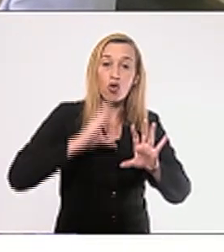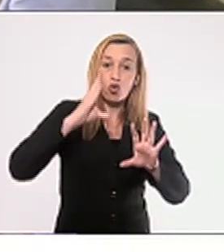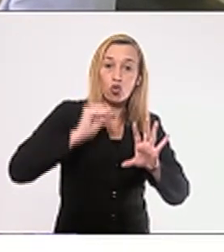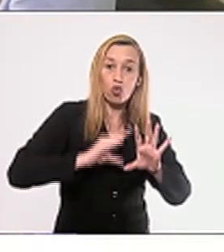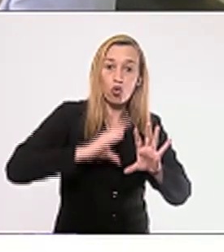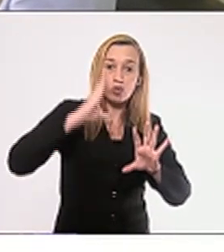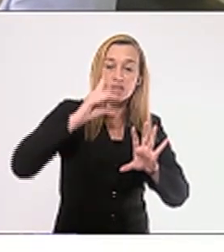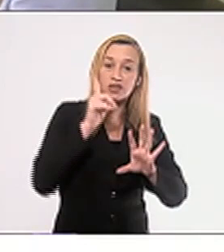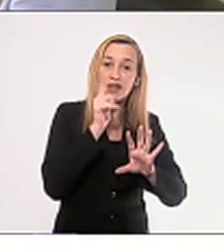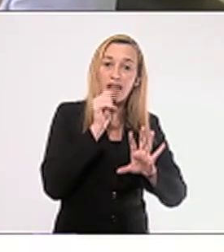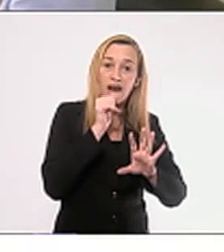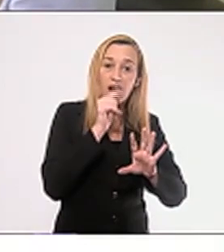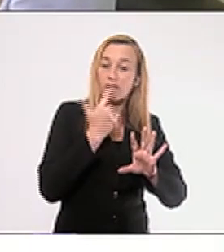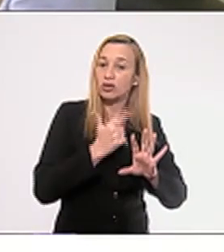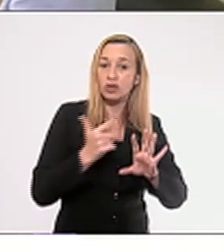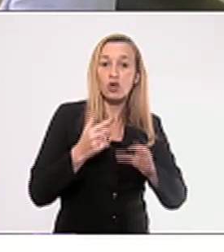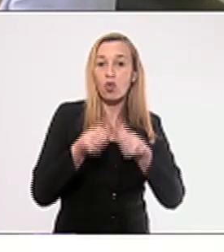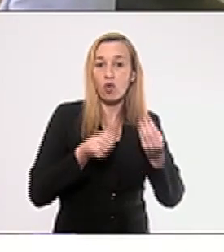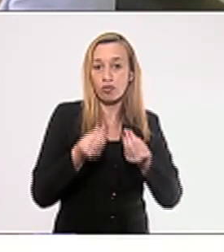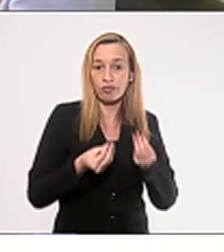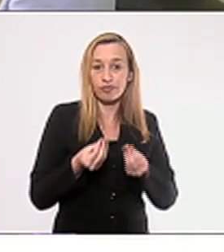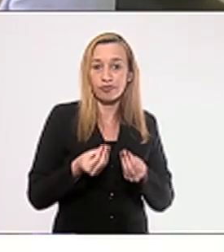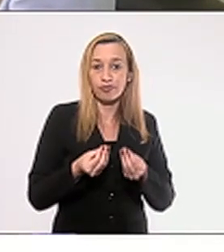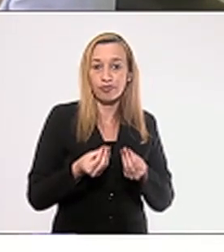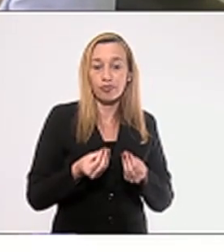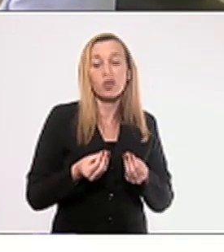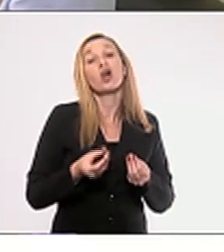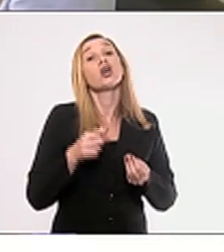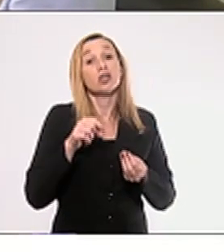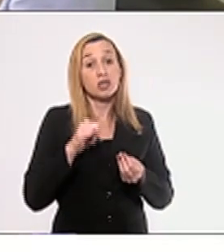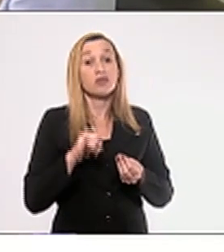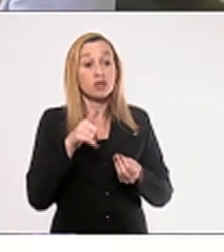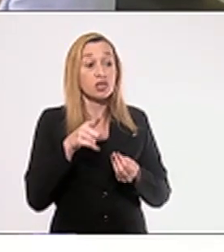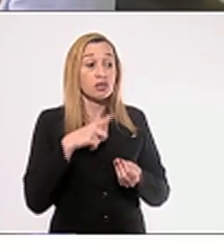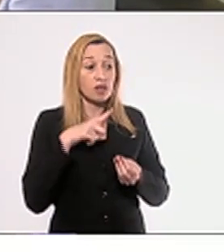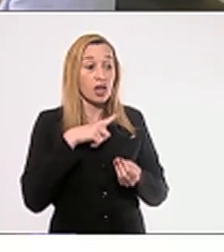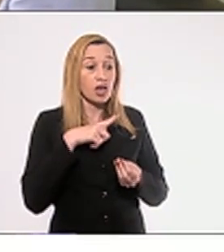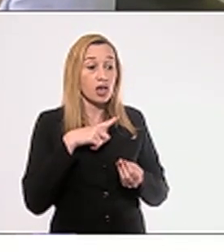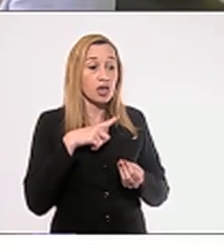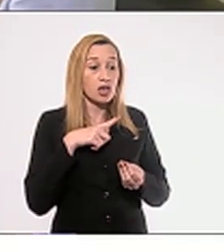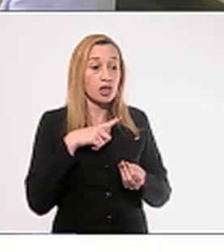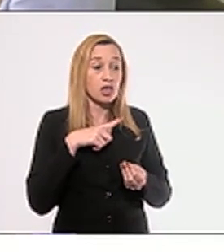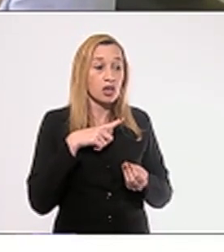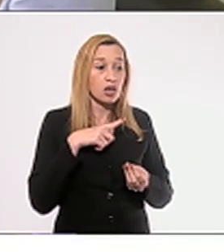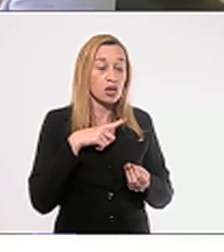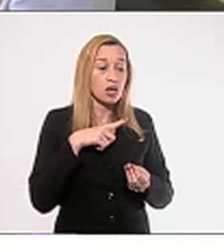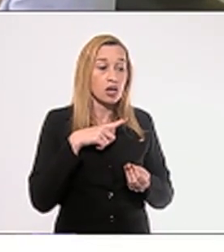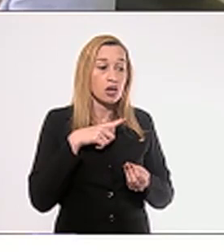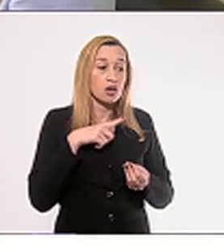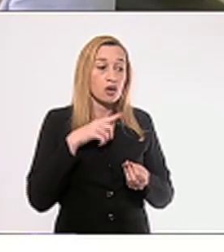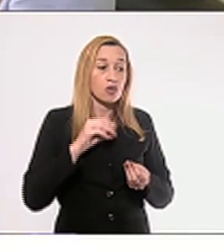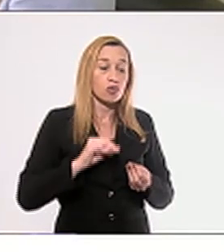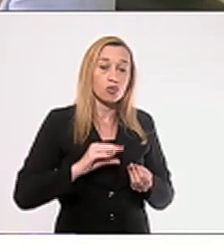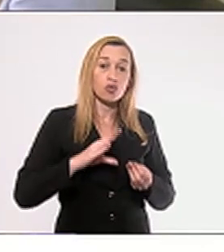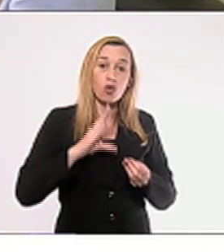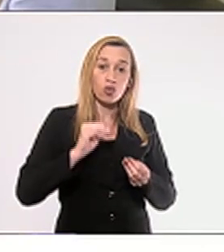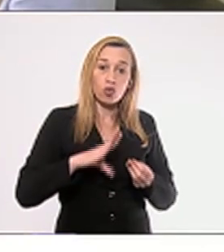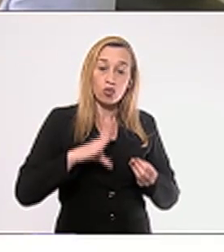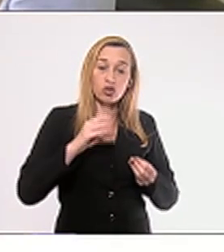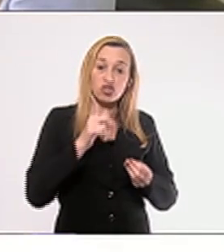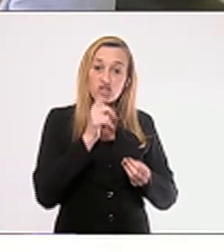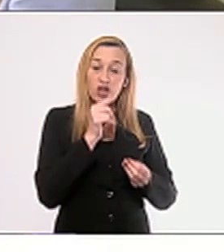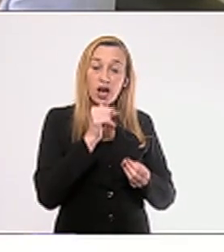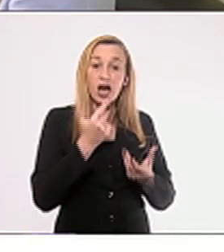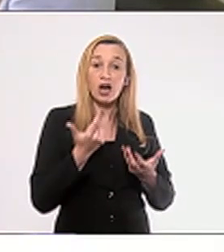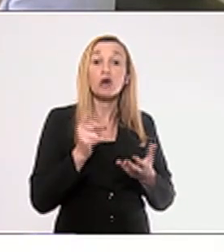tem abastecimento, você não admite. Se você tem abastecimento pleno, se está pressurizada a rede, não vai admitir.